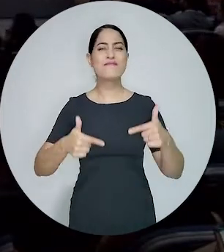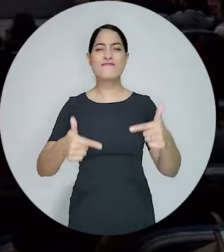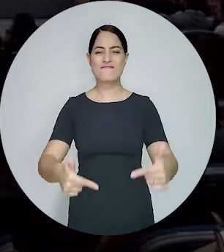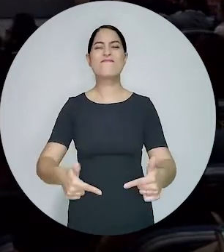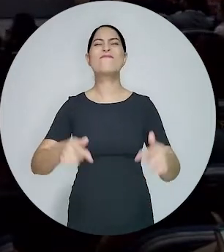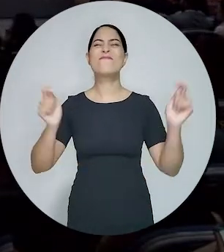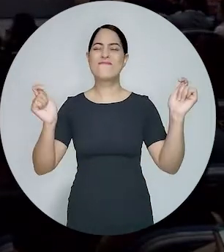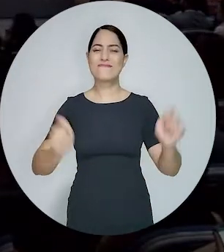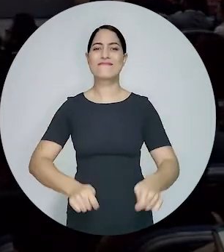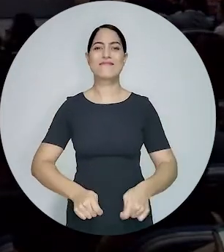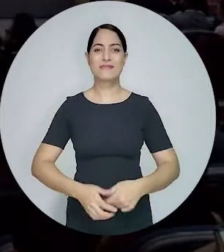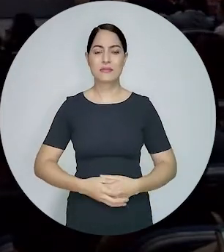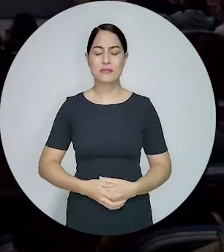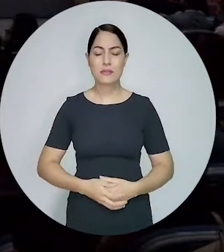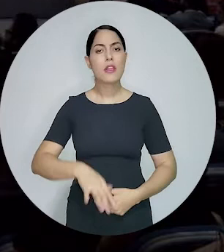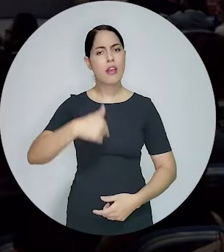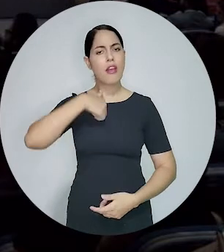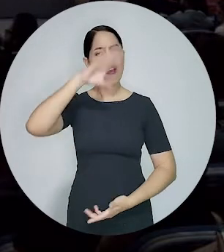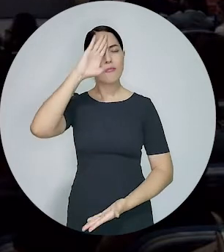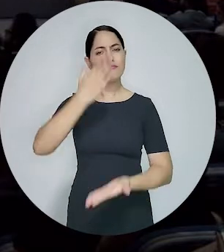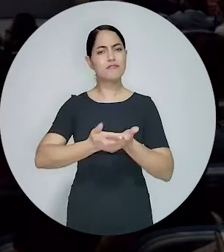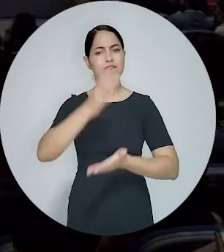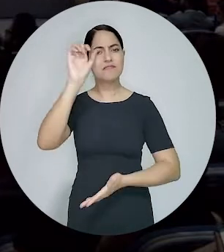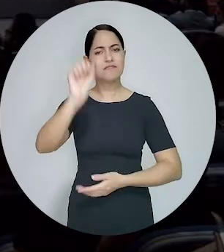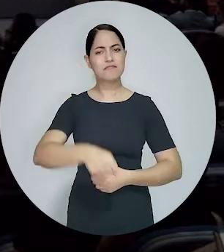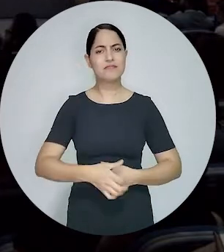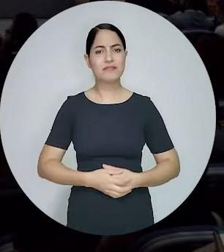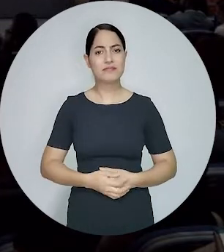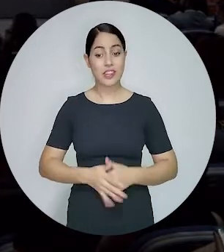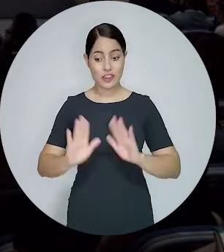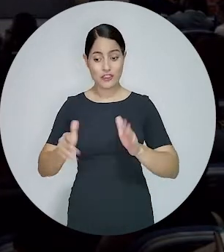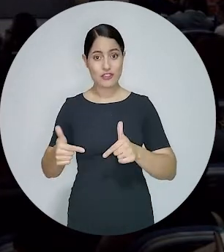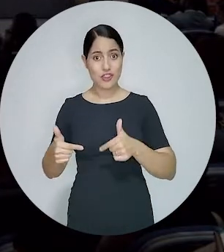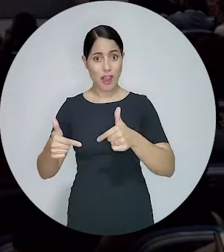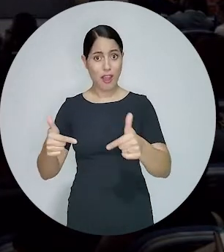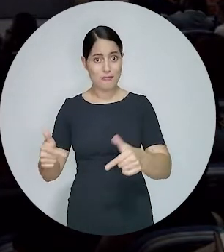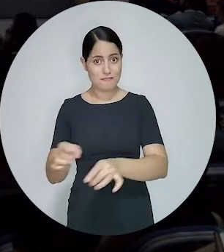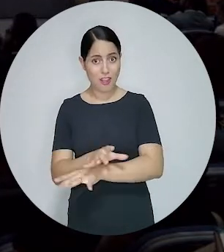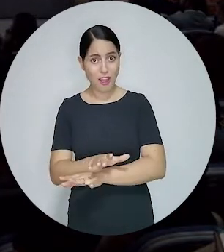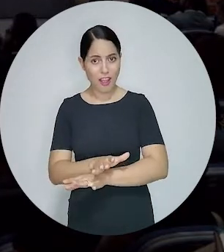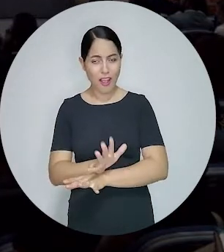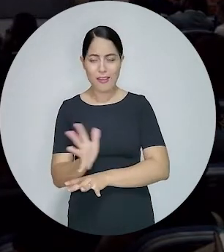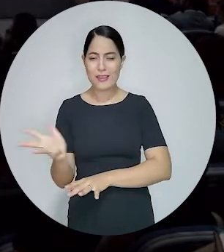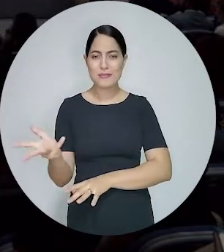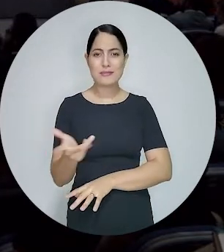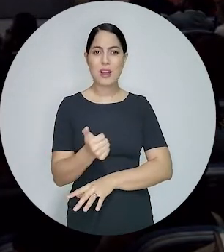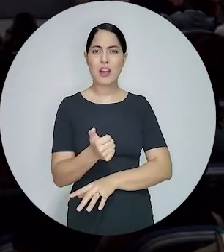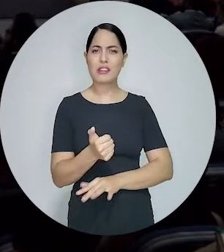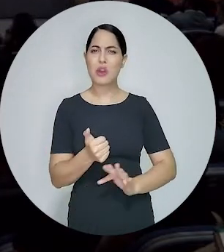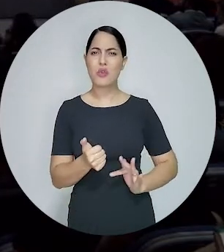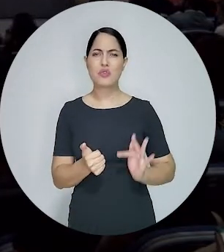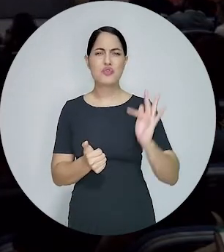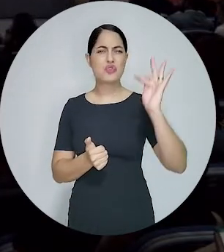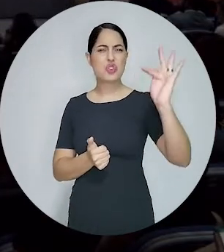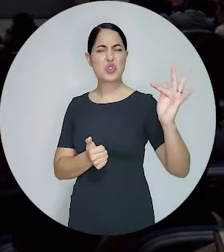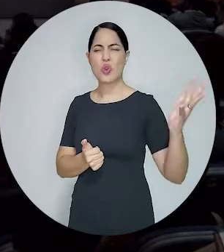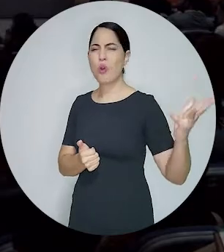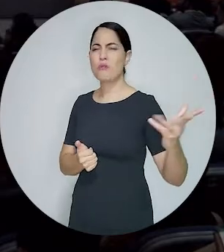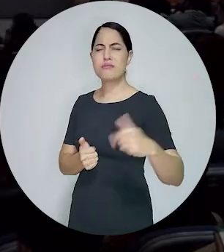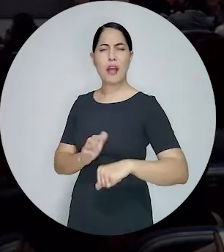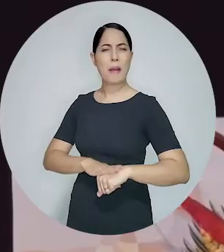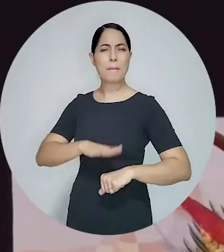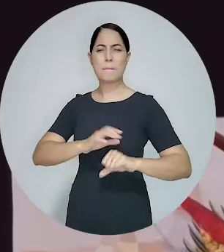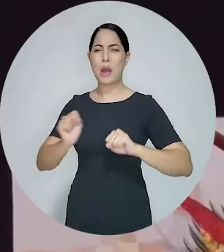Estou confiante de que sim, se o já feito é grandioso, o que virá é ainda maior e ainda